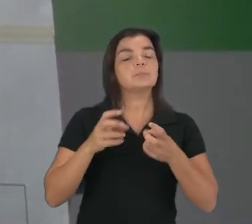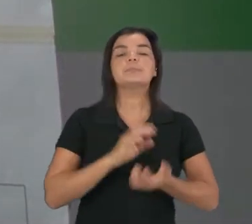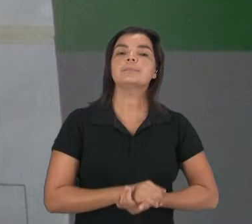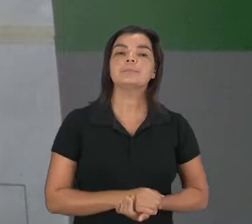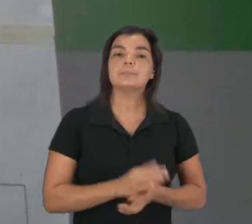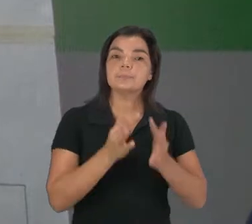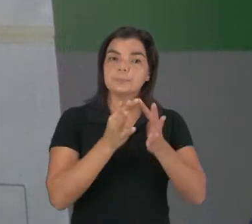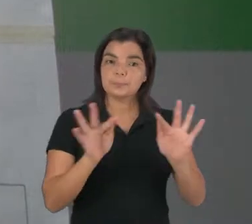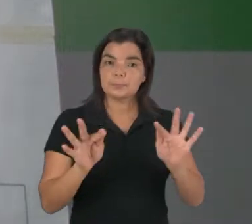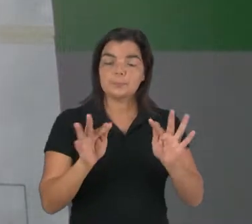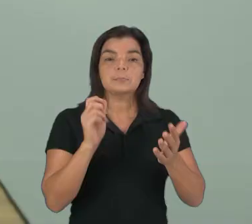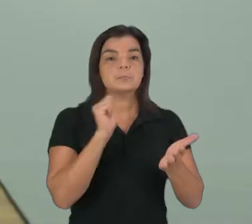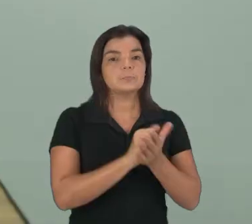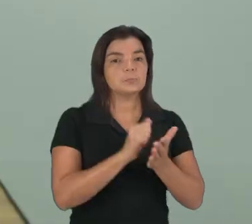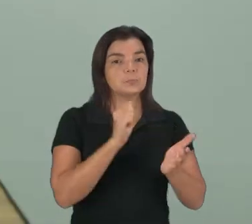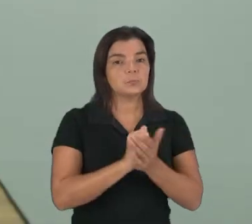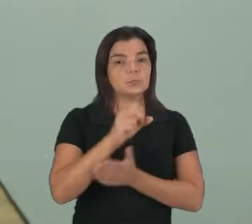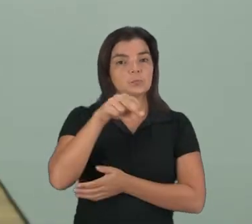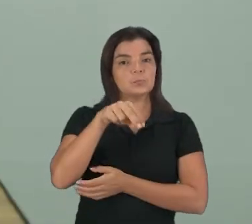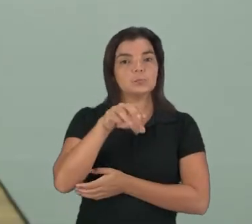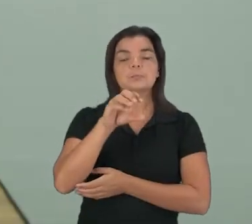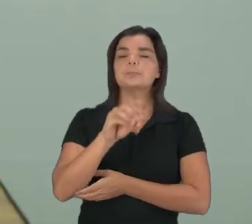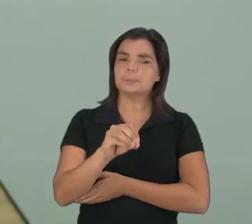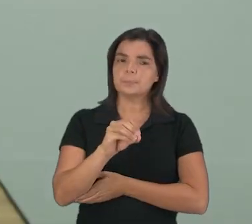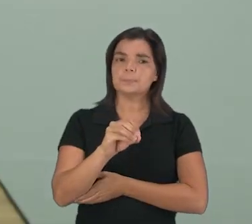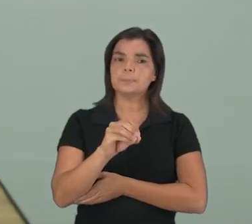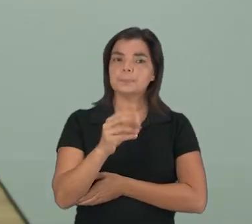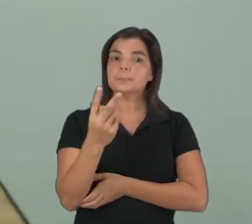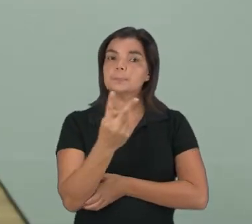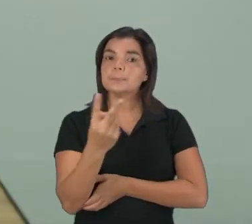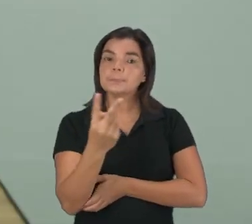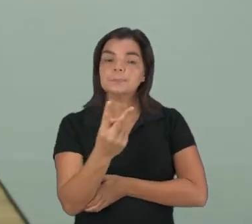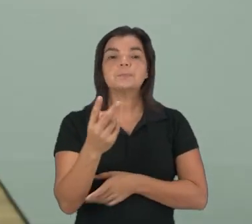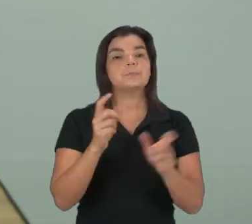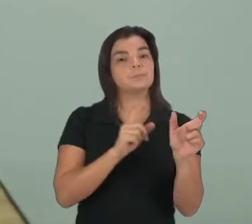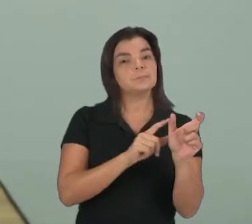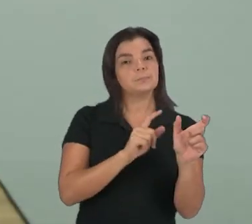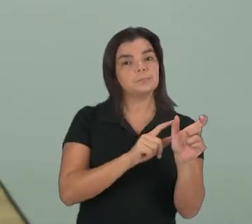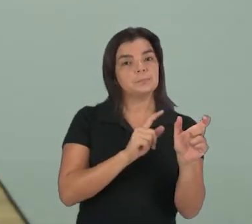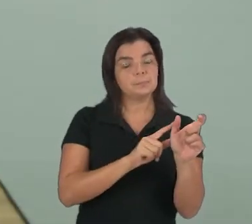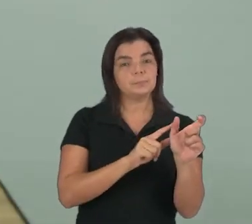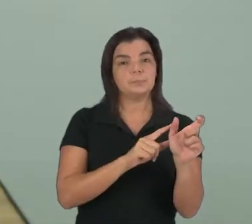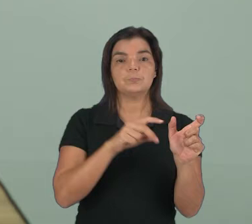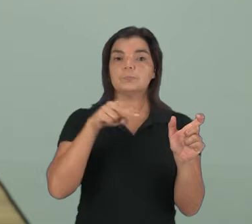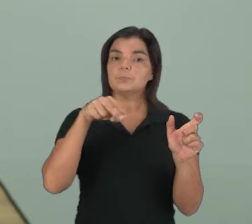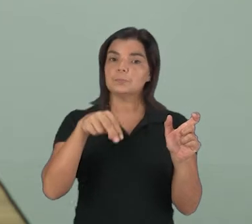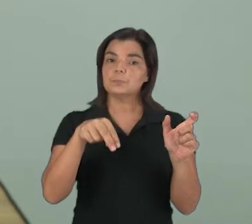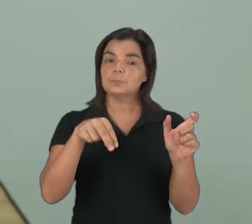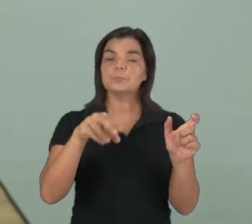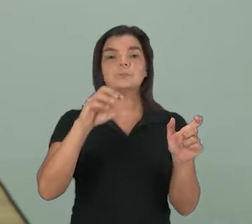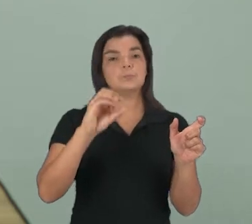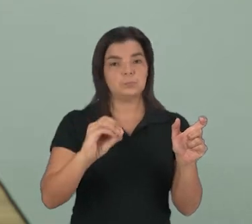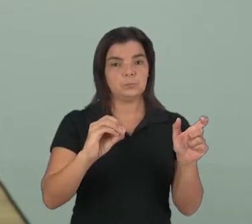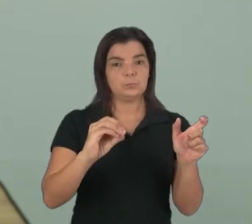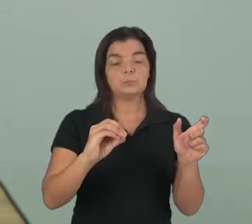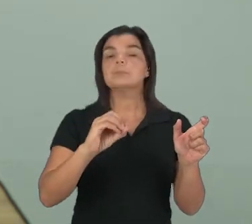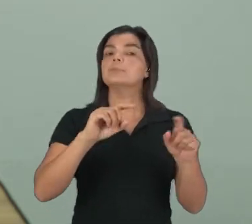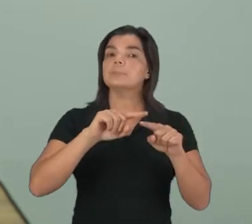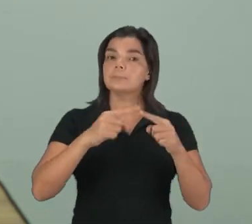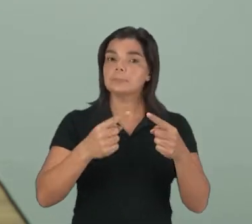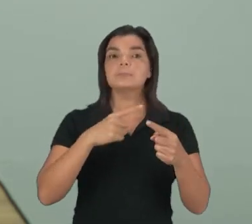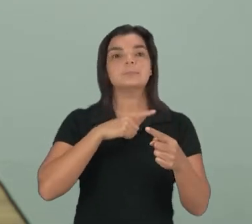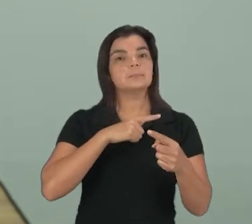frase que a grafia no nas duas palavras nós estamos usando a letrinha N e a letrinha O, mas tem